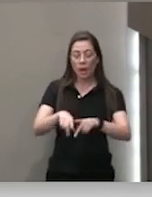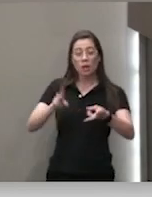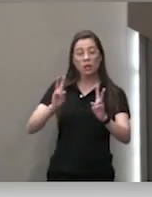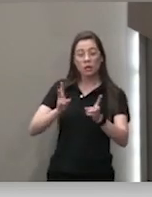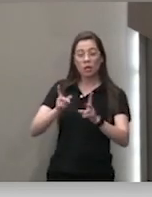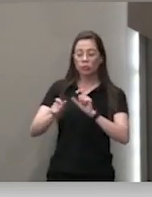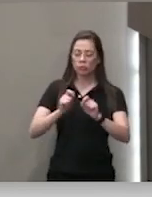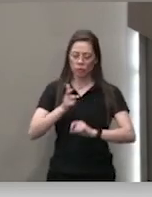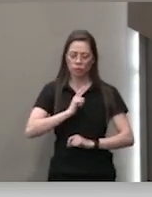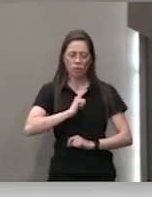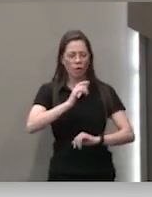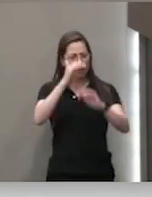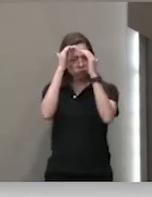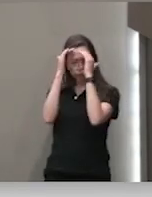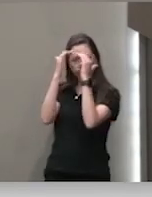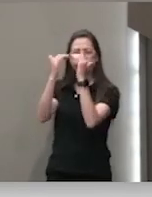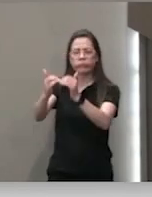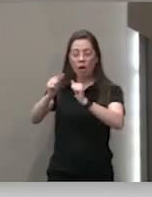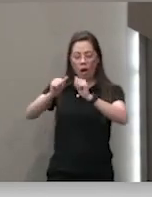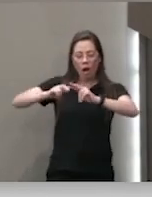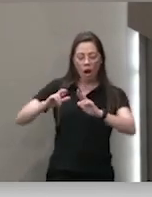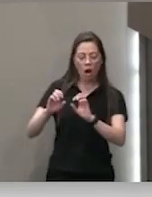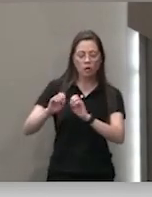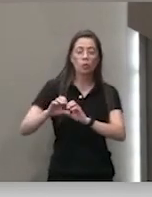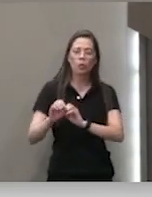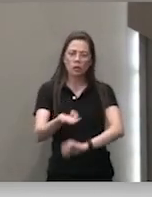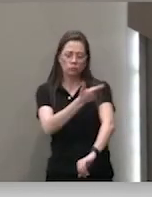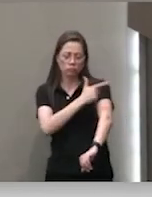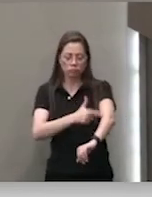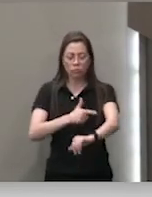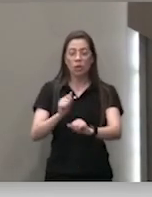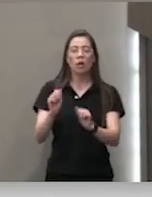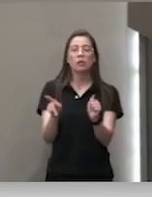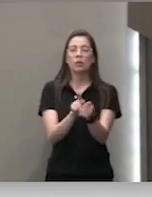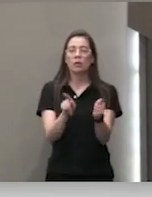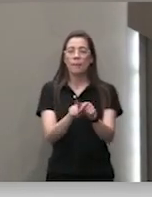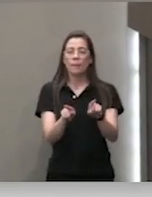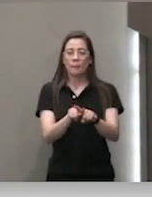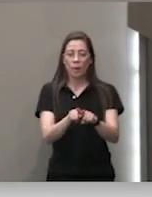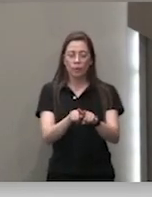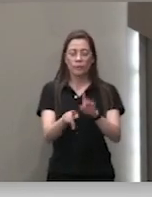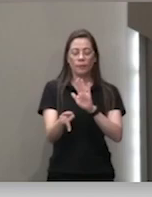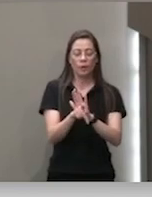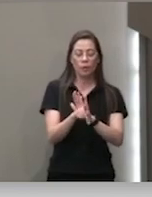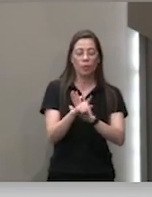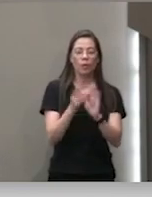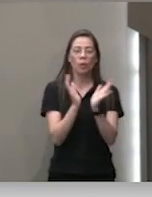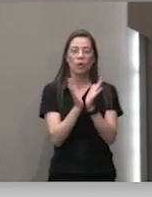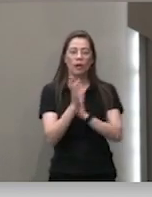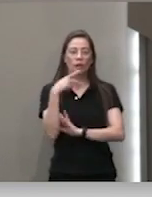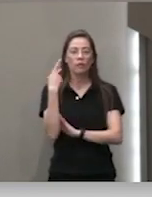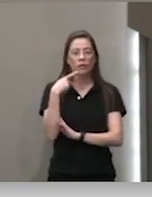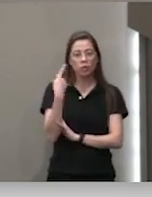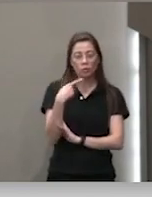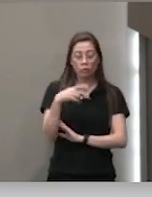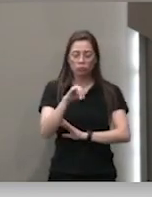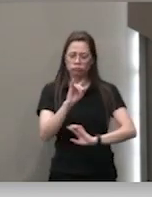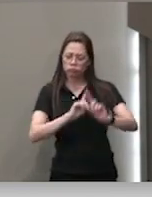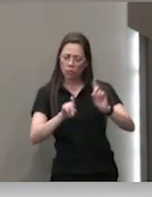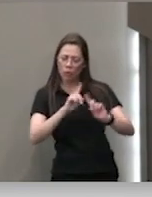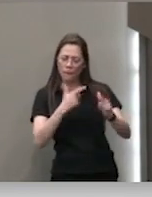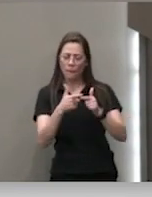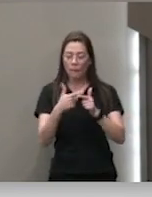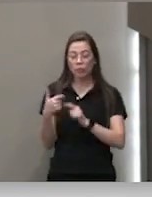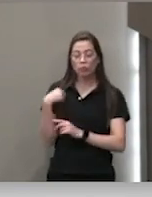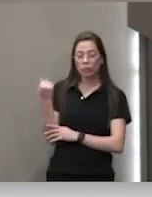Sempre tive o maior respeito, a maior educação com os colegas vereadores. E se tivesse algum problema também, vereador Leandro, a gente vinha